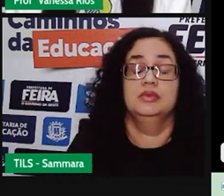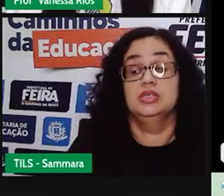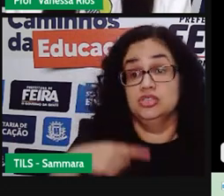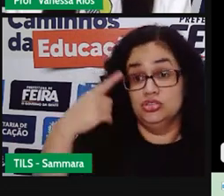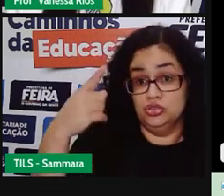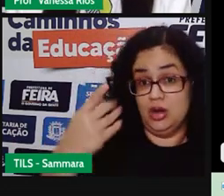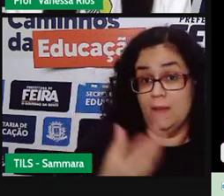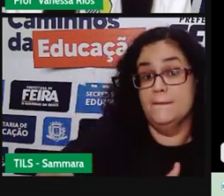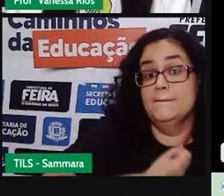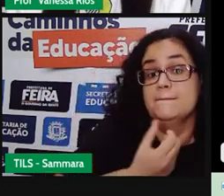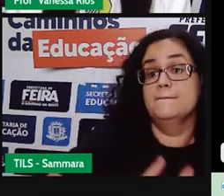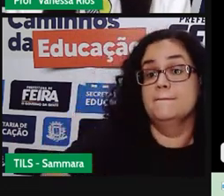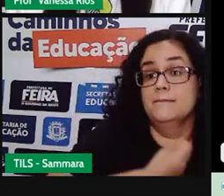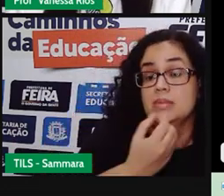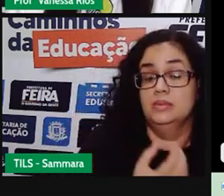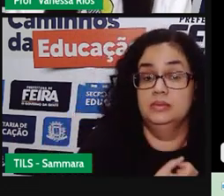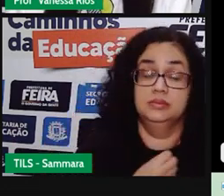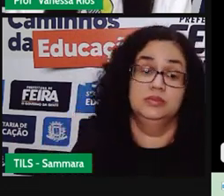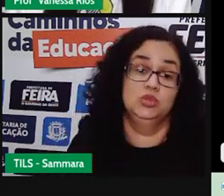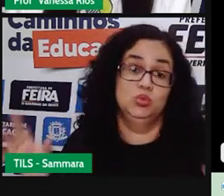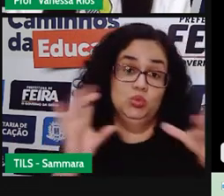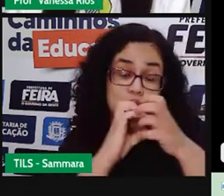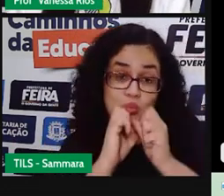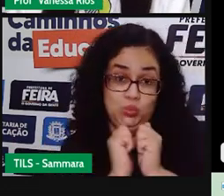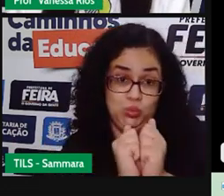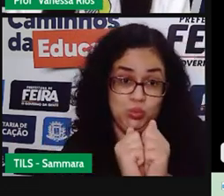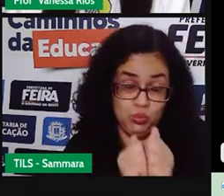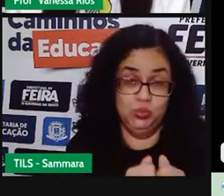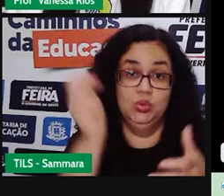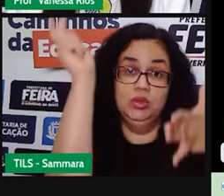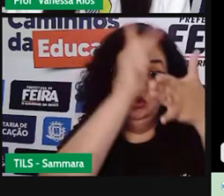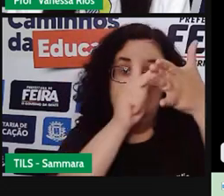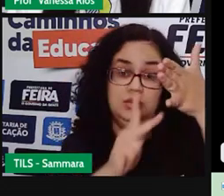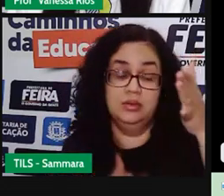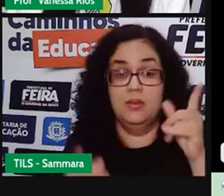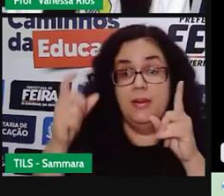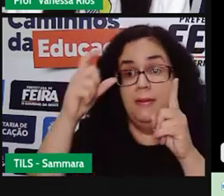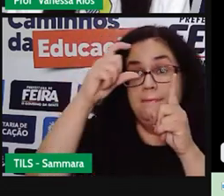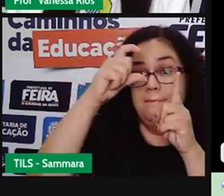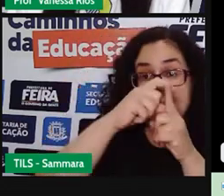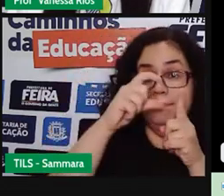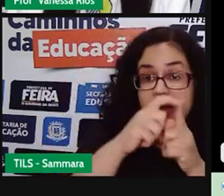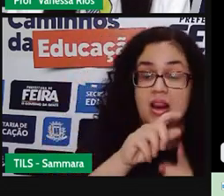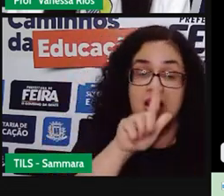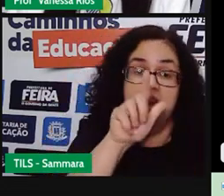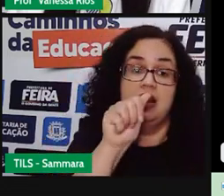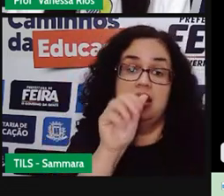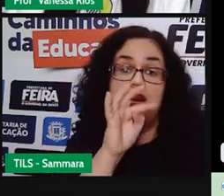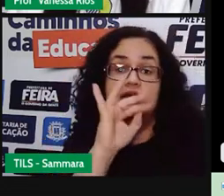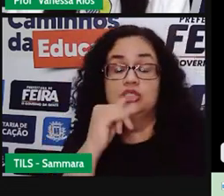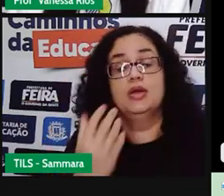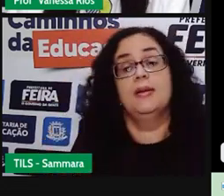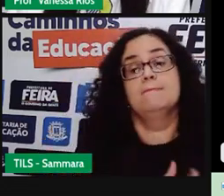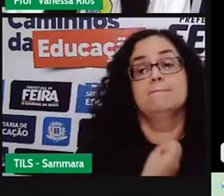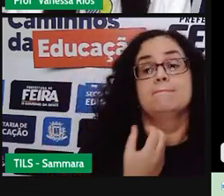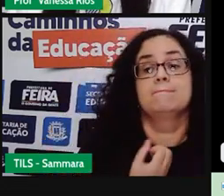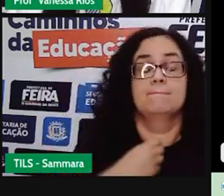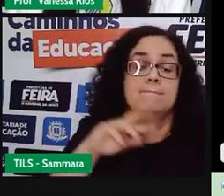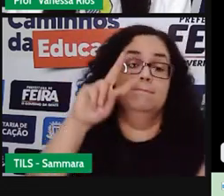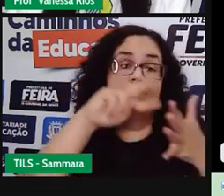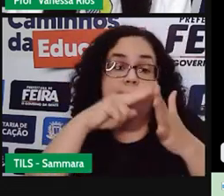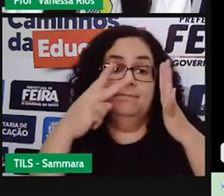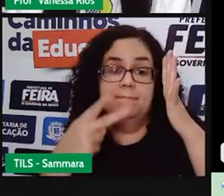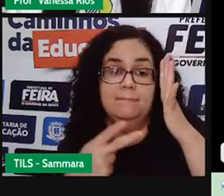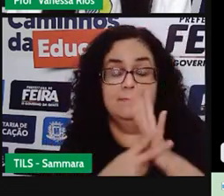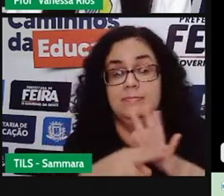que vem do latim poema, que significa composição em verso, comédia ou peça teatral.